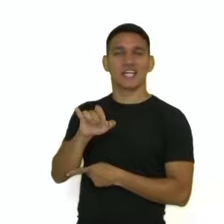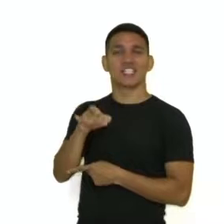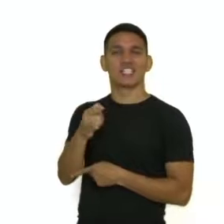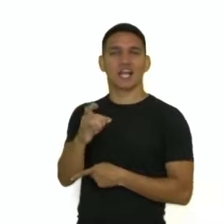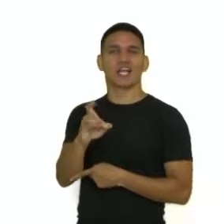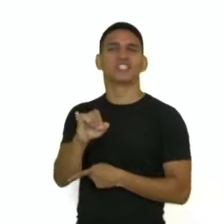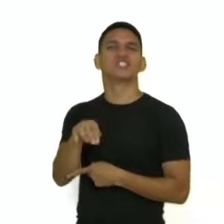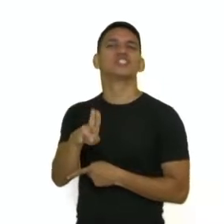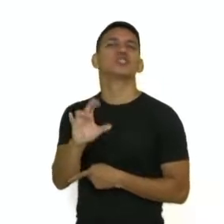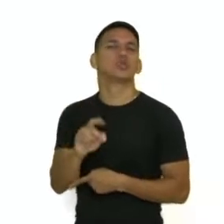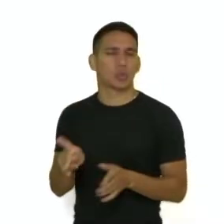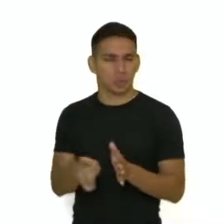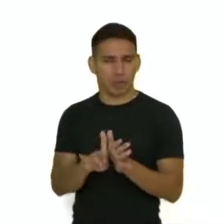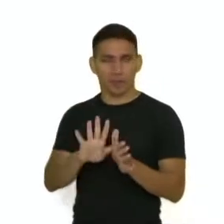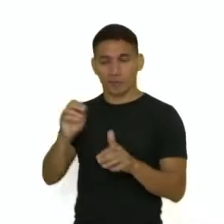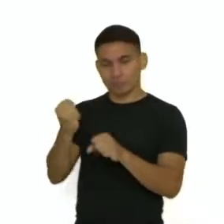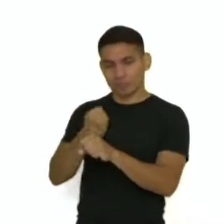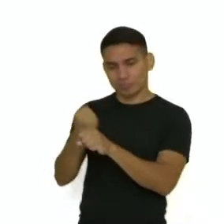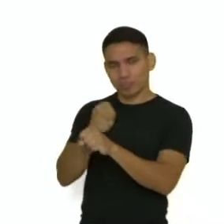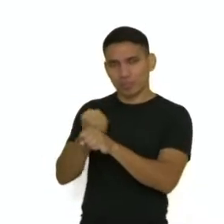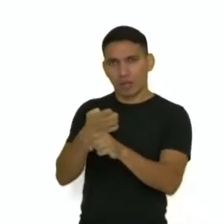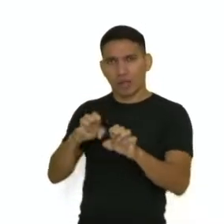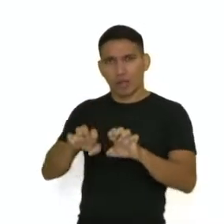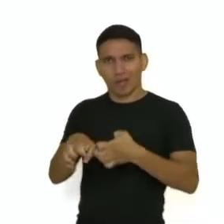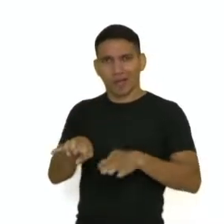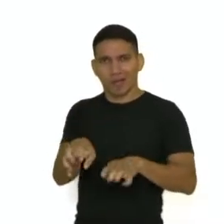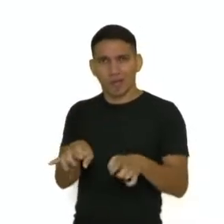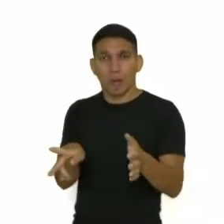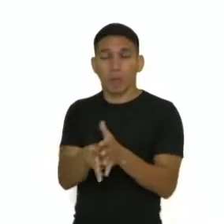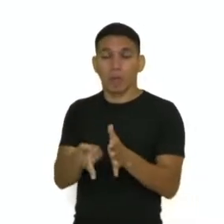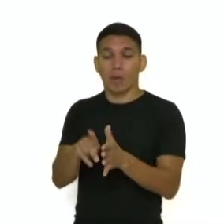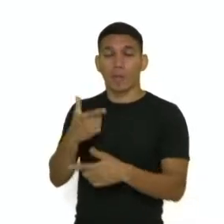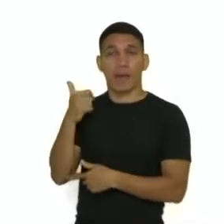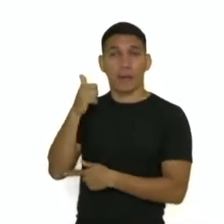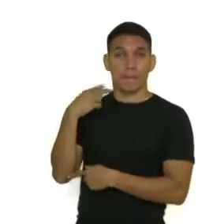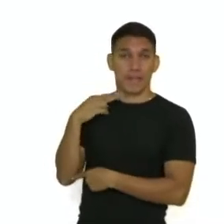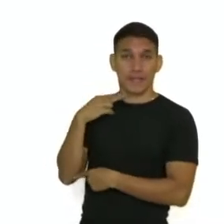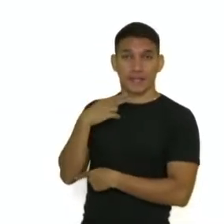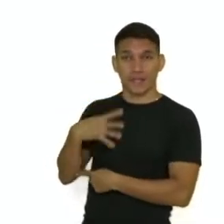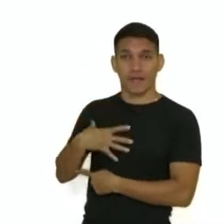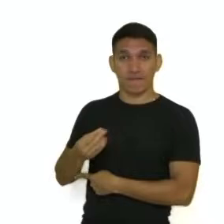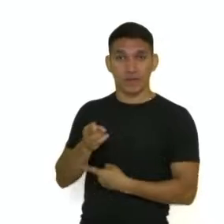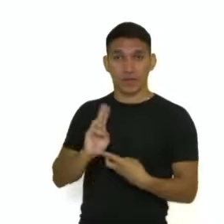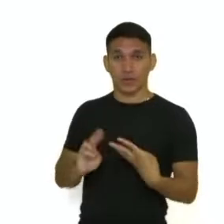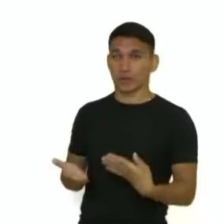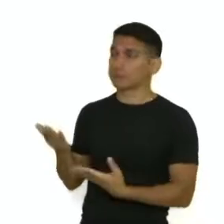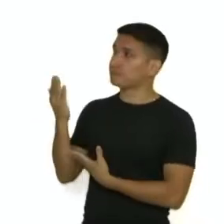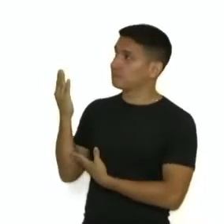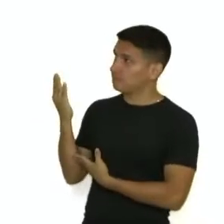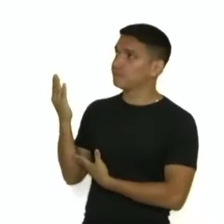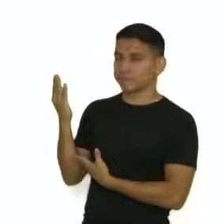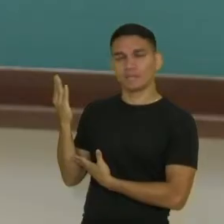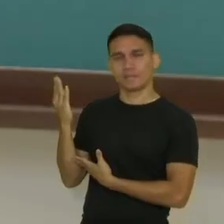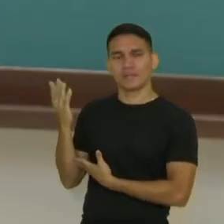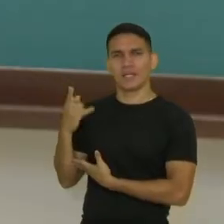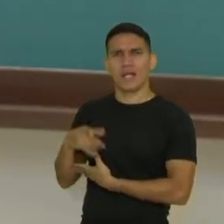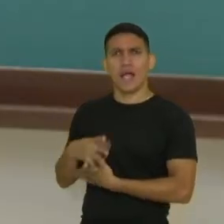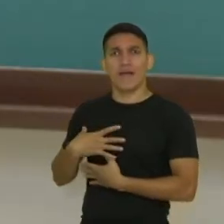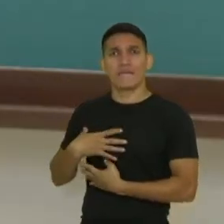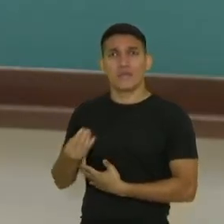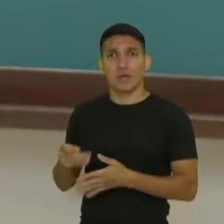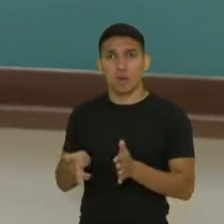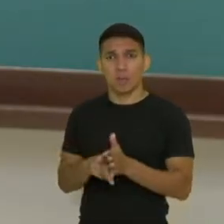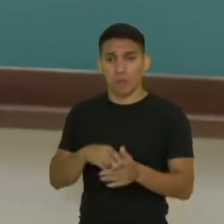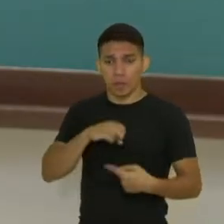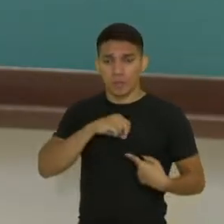Francisco Lisboa, foi um escultor, entalhador, arquiteto, um ícone do barroco mineiro, filho do mestre carpinteiro e arquiteto português e de uma escrava. Ou seja, ele é